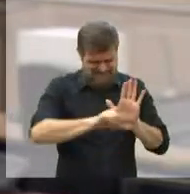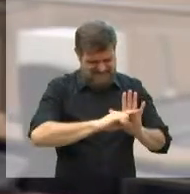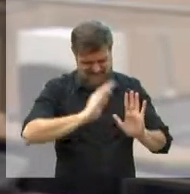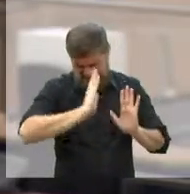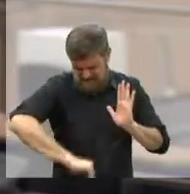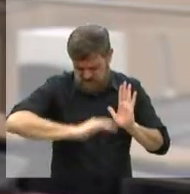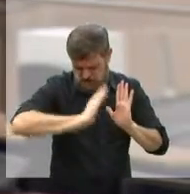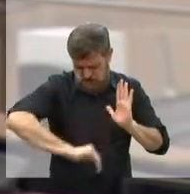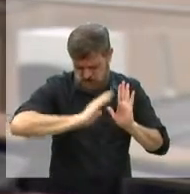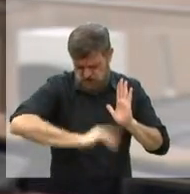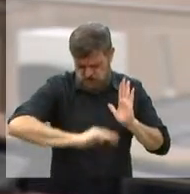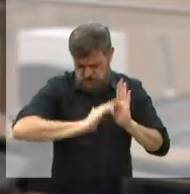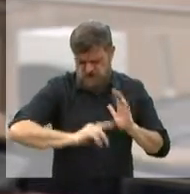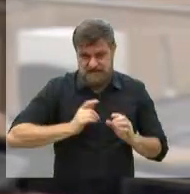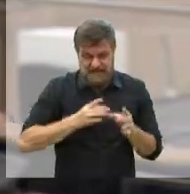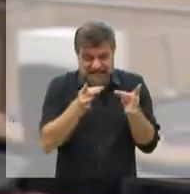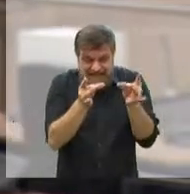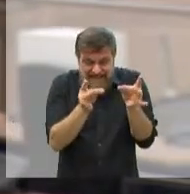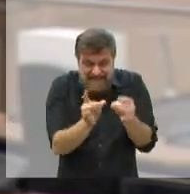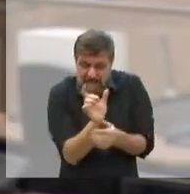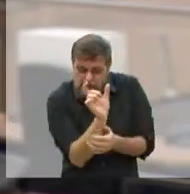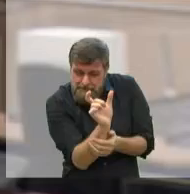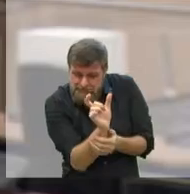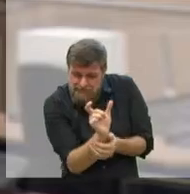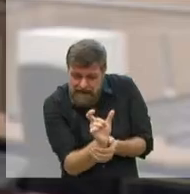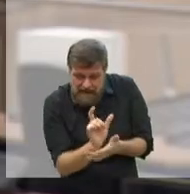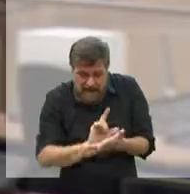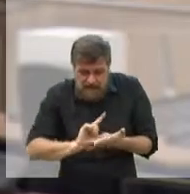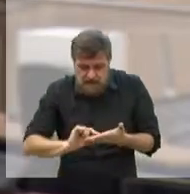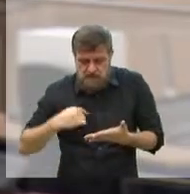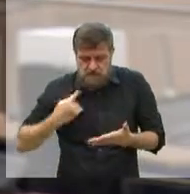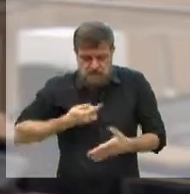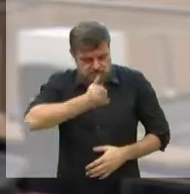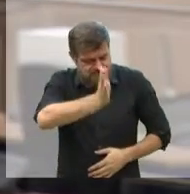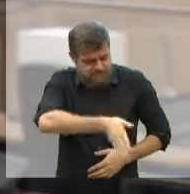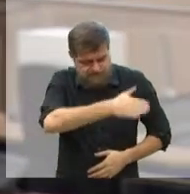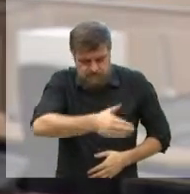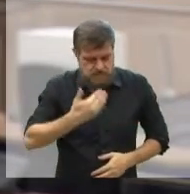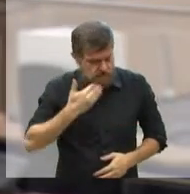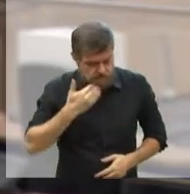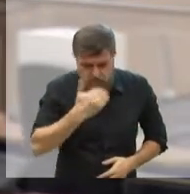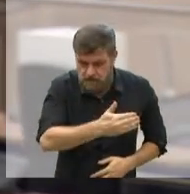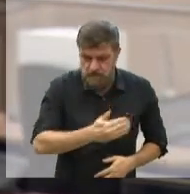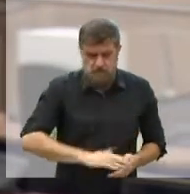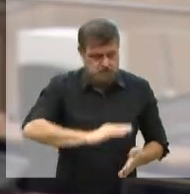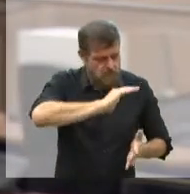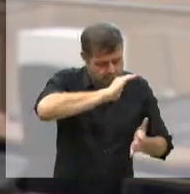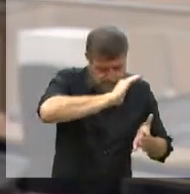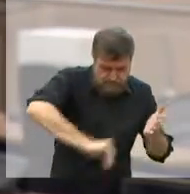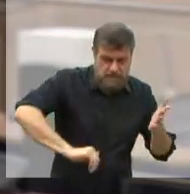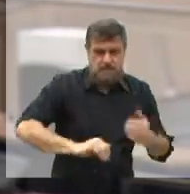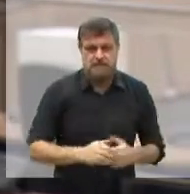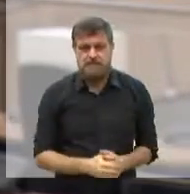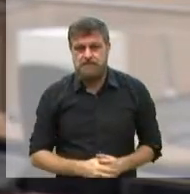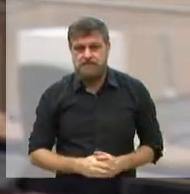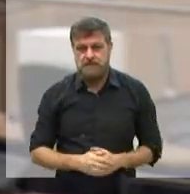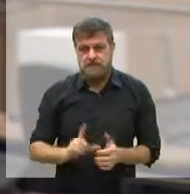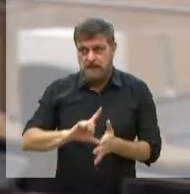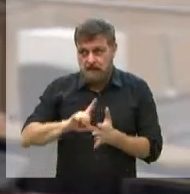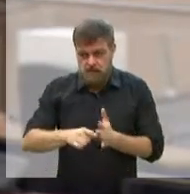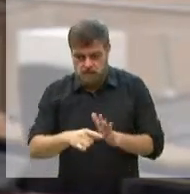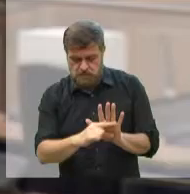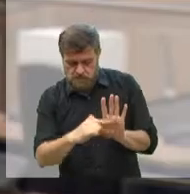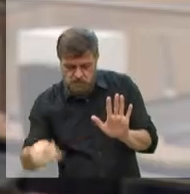as palavras, muitas vezes detalhes em palavras em artigos, nós fomos lá e pedimos que fosse pensado e tirado e inserimos